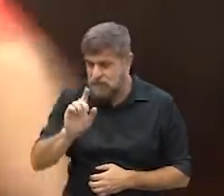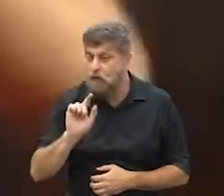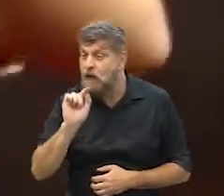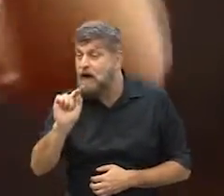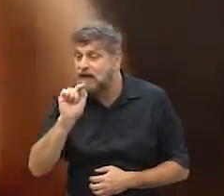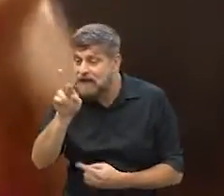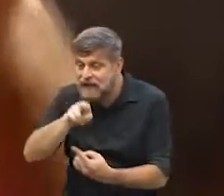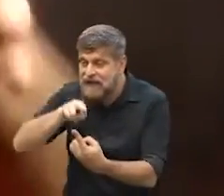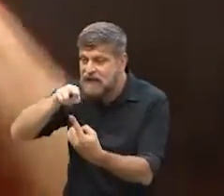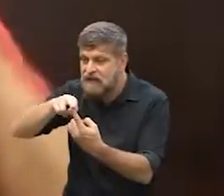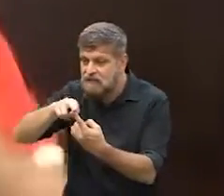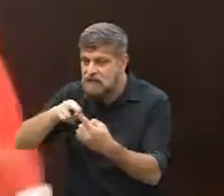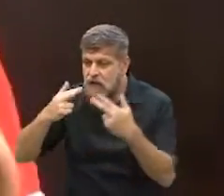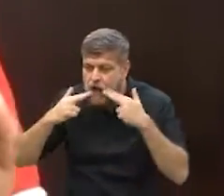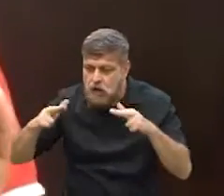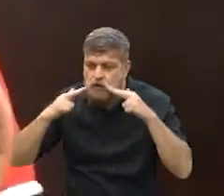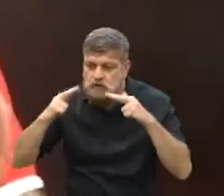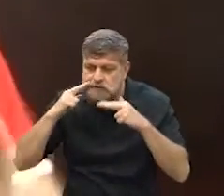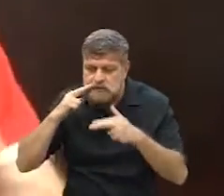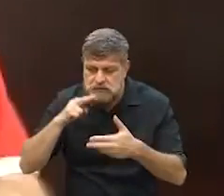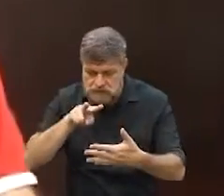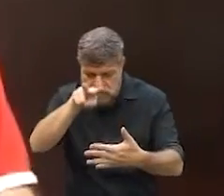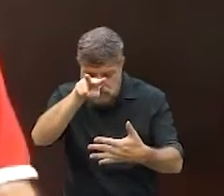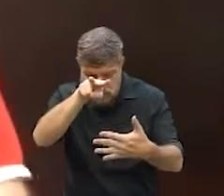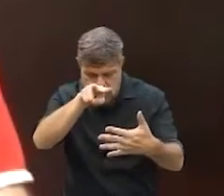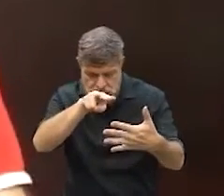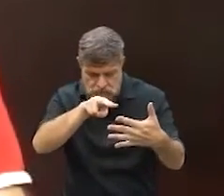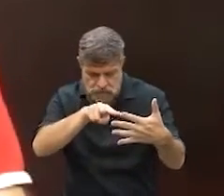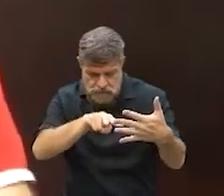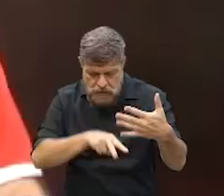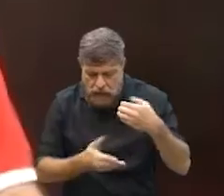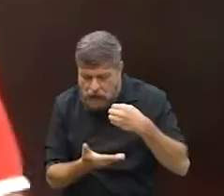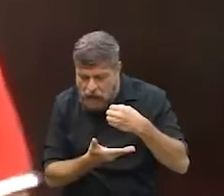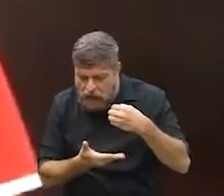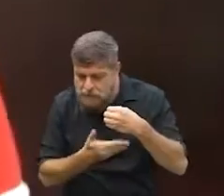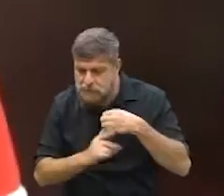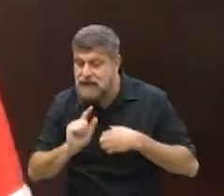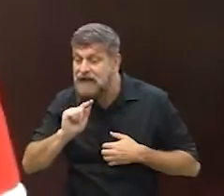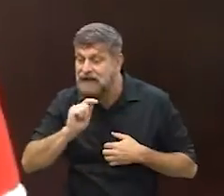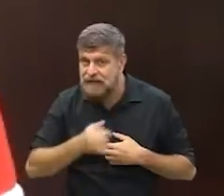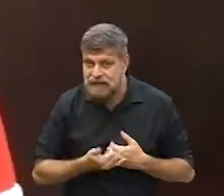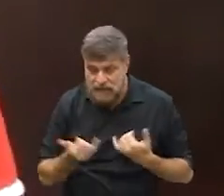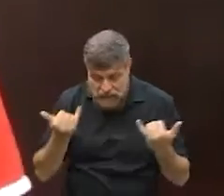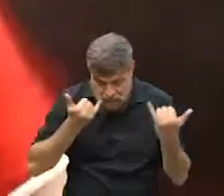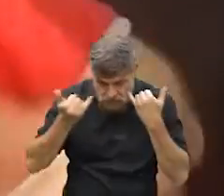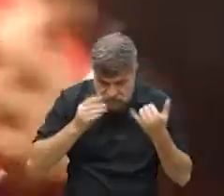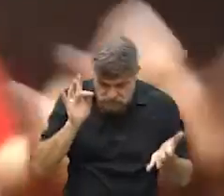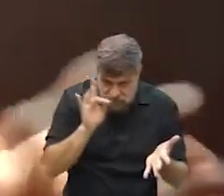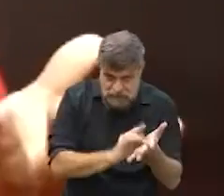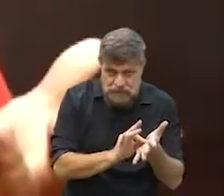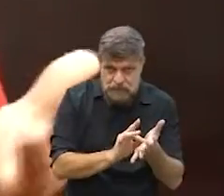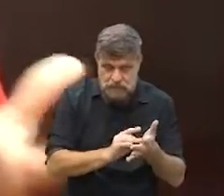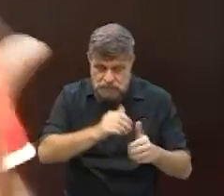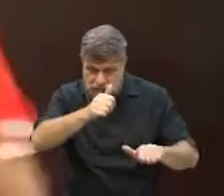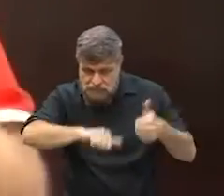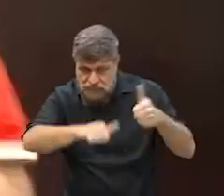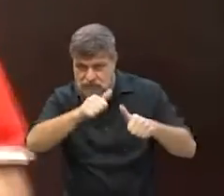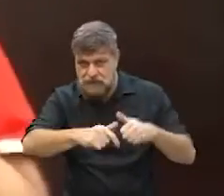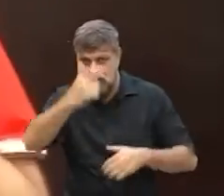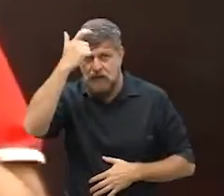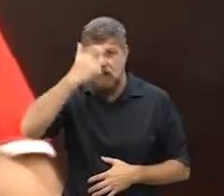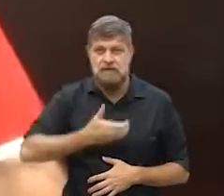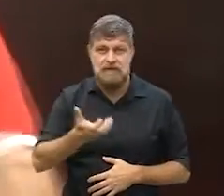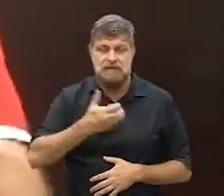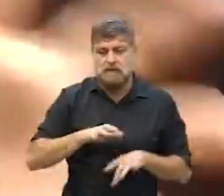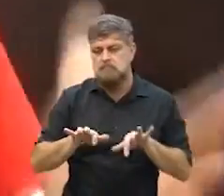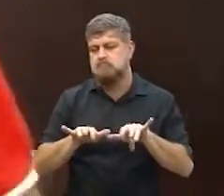a fonte. Olha a notícia e depois veja a fonte. Vá pesquisar isso, vá pesquisar essa informação. A gente vive num mundo em que